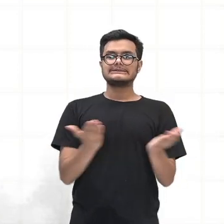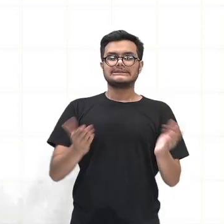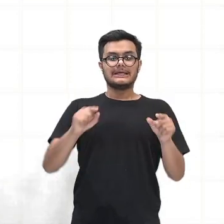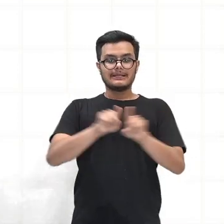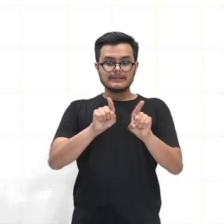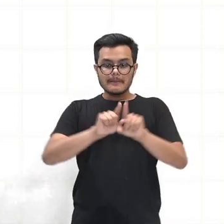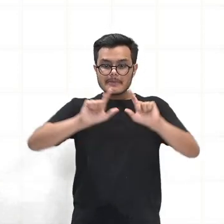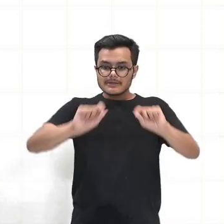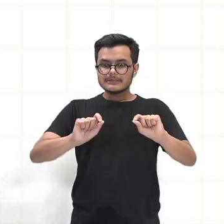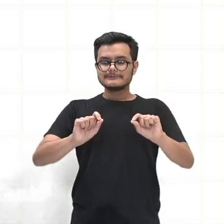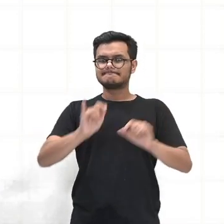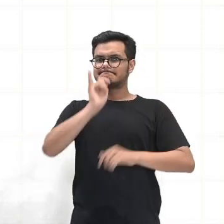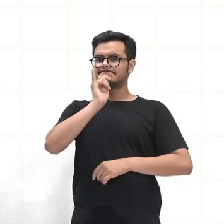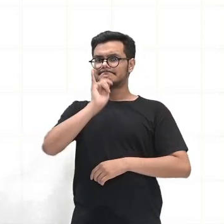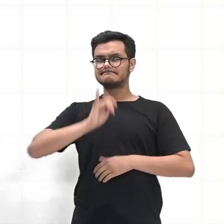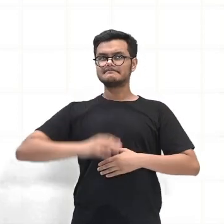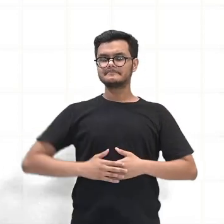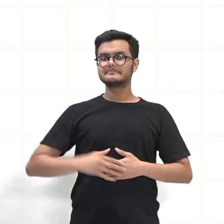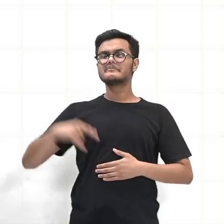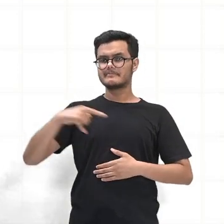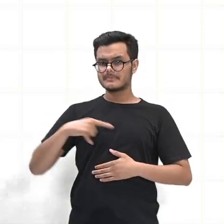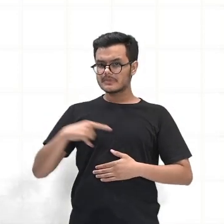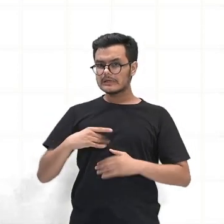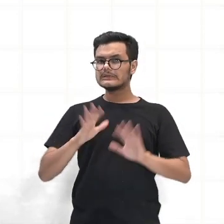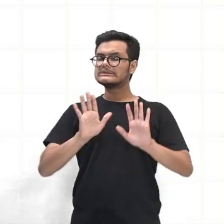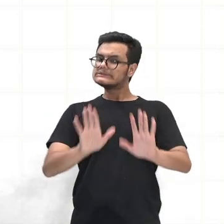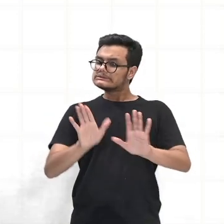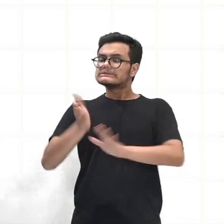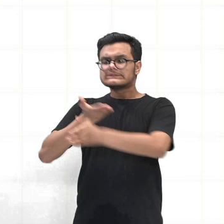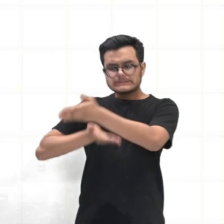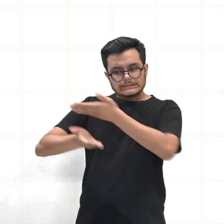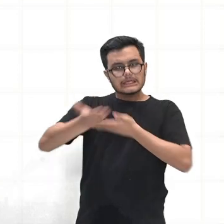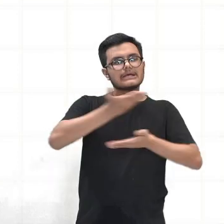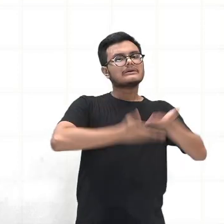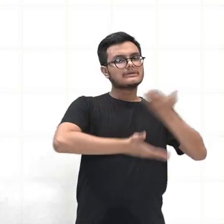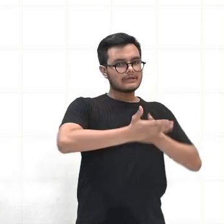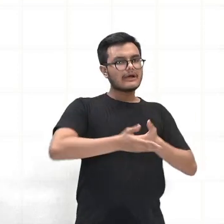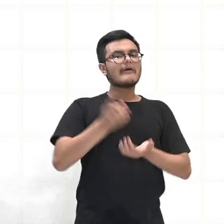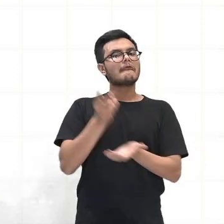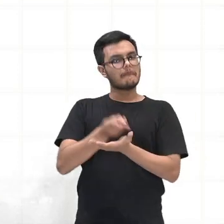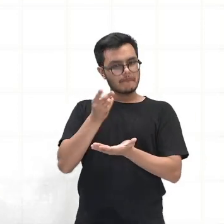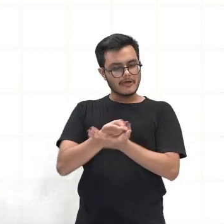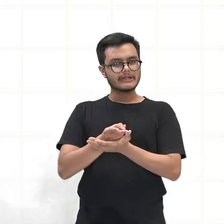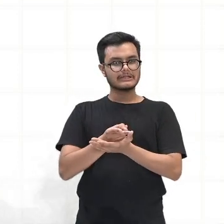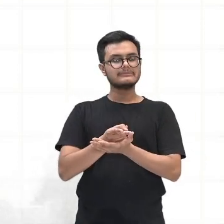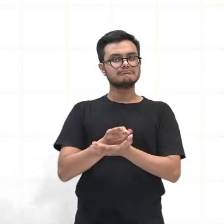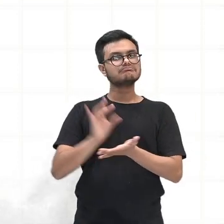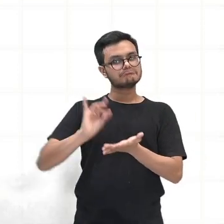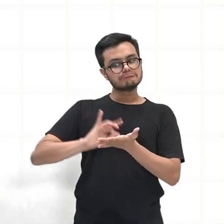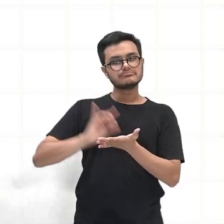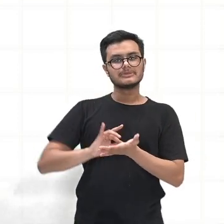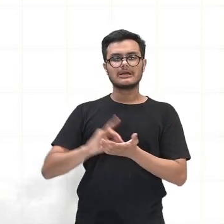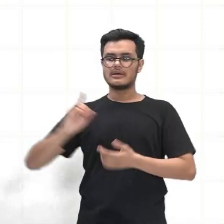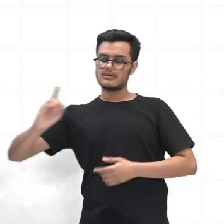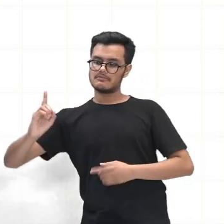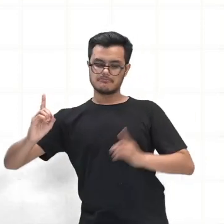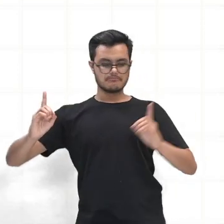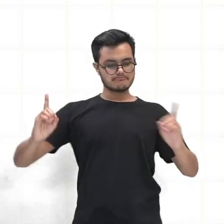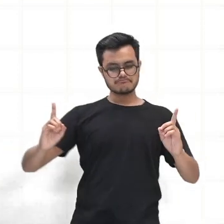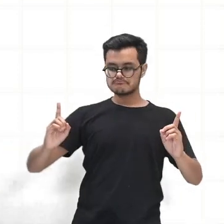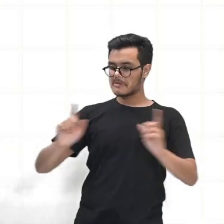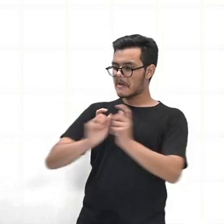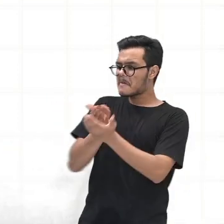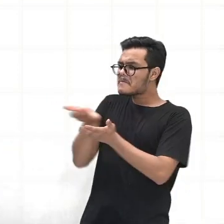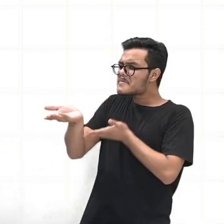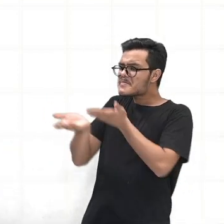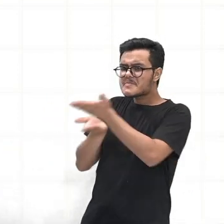também pode dizer que existia aí uma interação constante. Havia ali relações de comércio, de